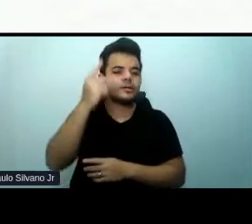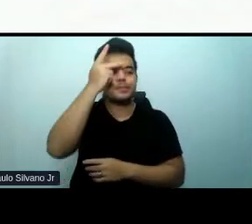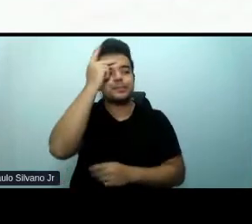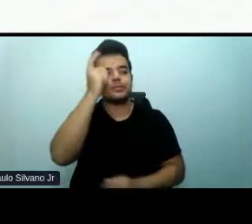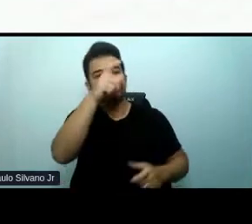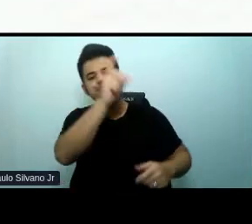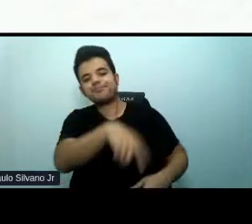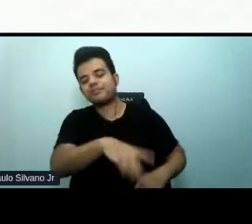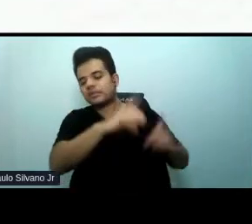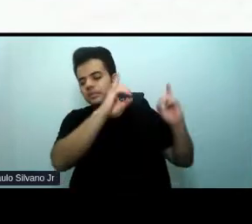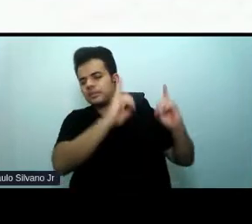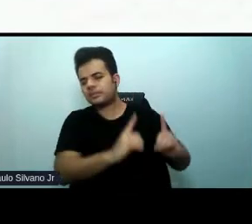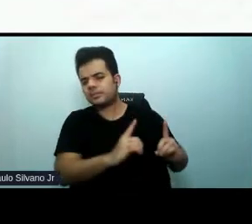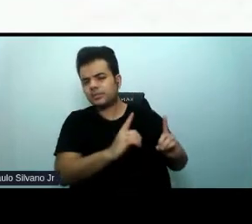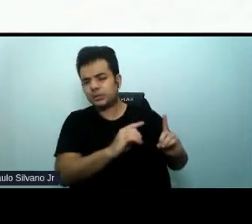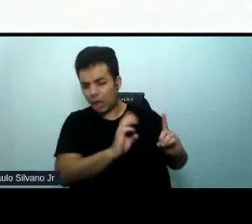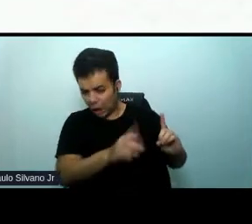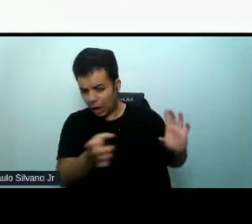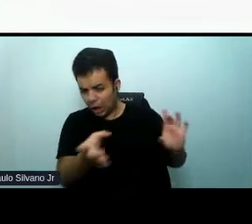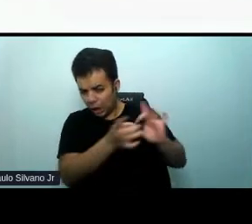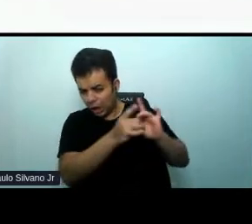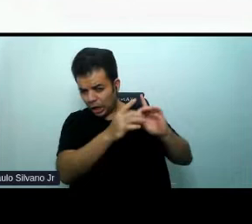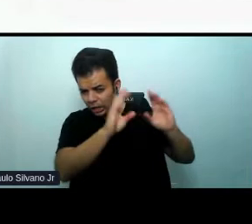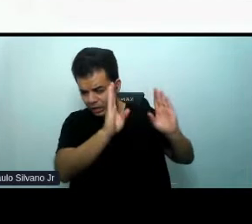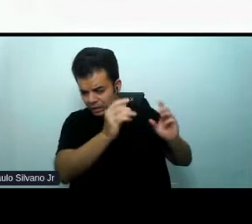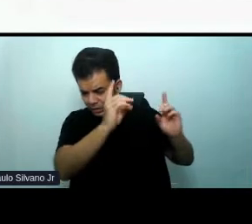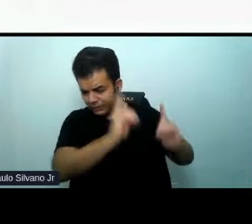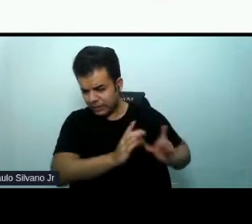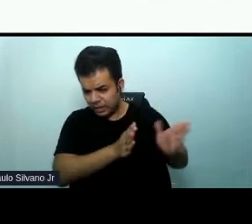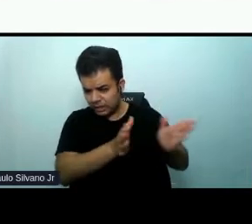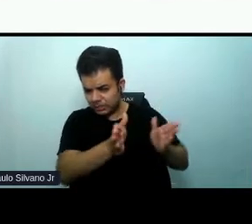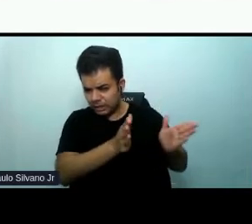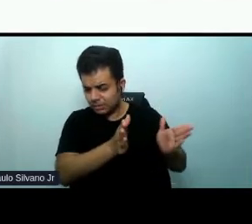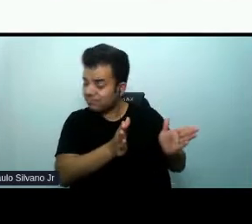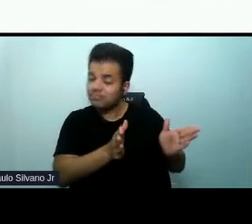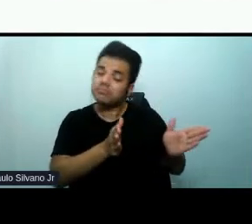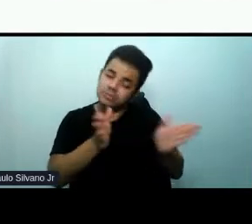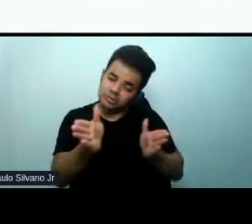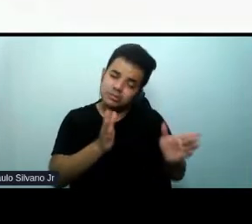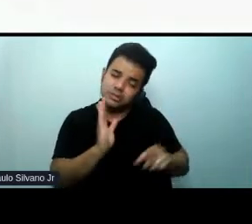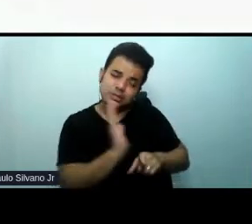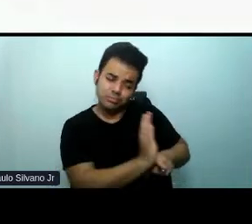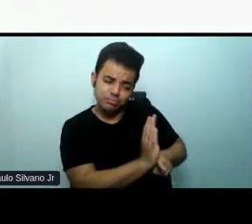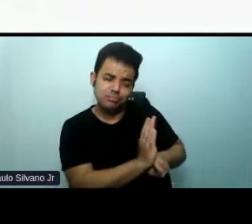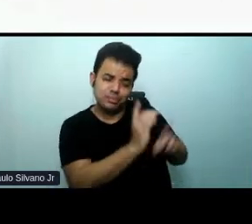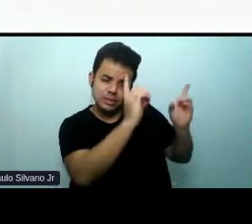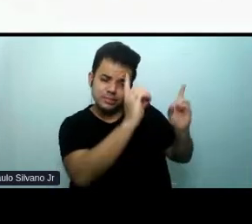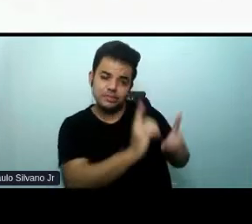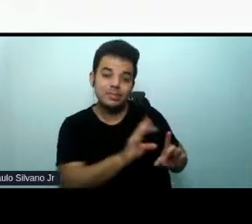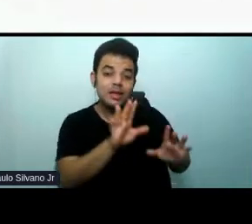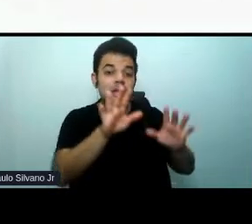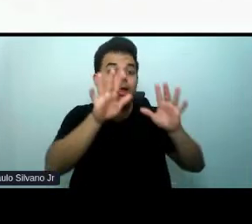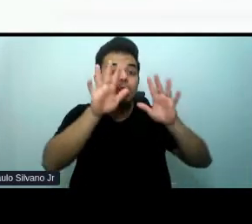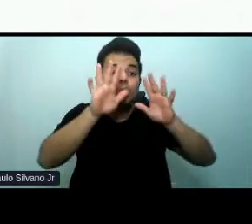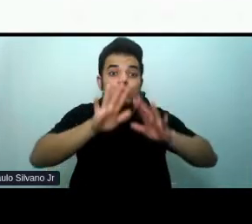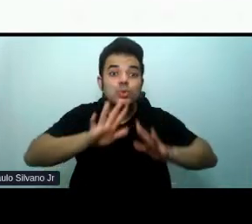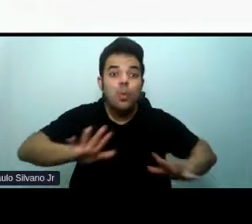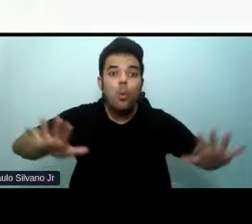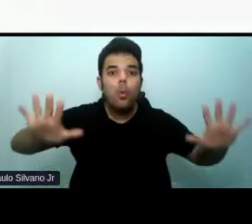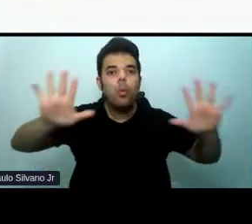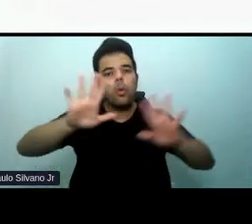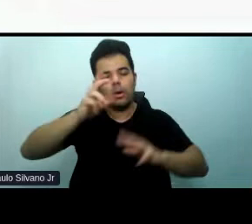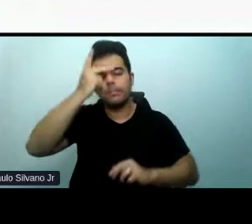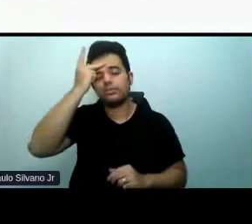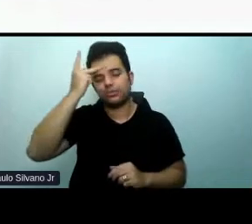com deficiência, e não é bem isso. Ela serve também para a pessoa com deficiência, mas ela serve para todos, né?